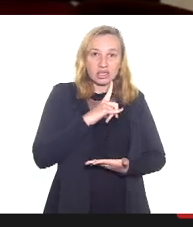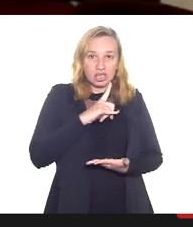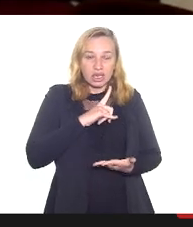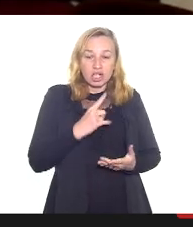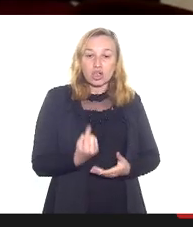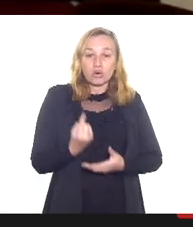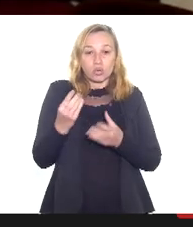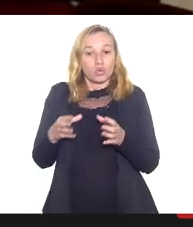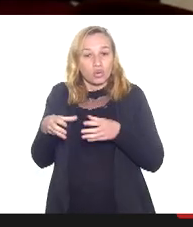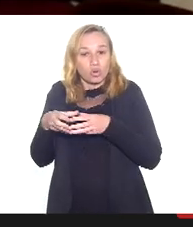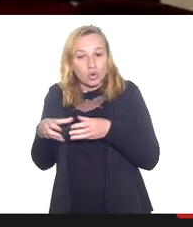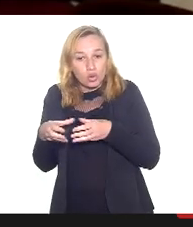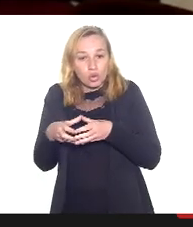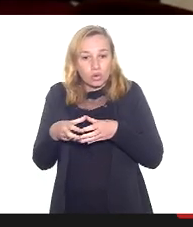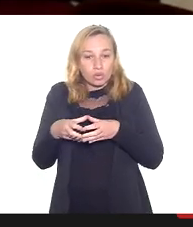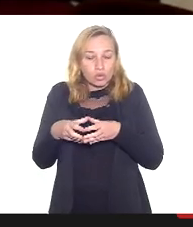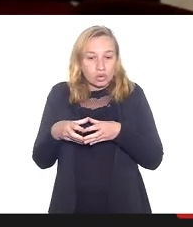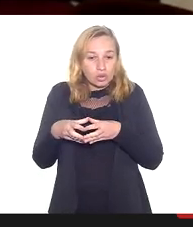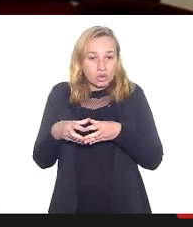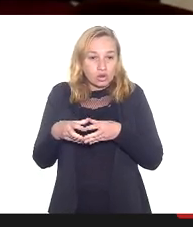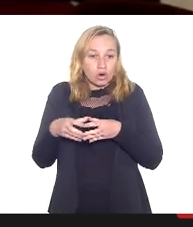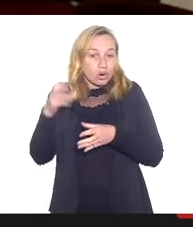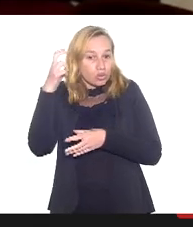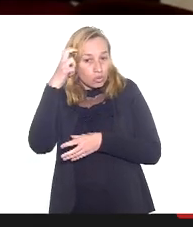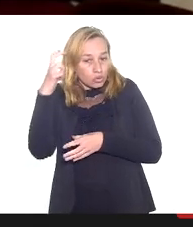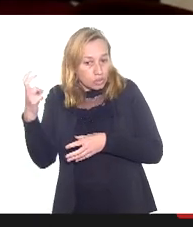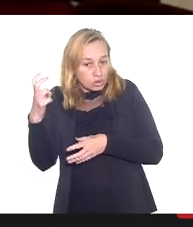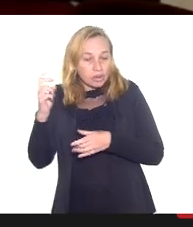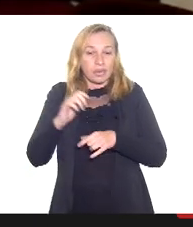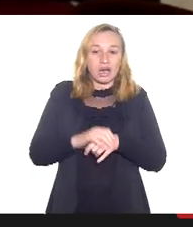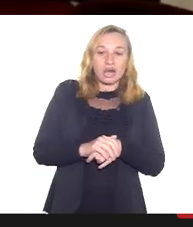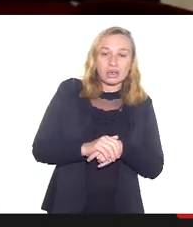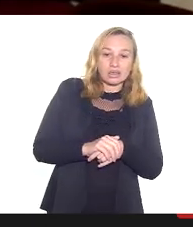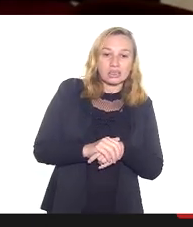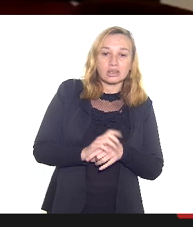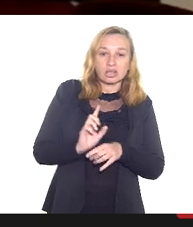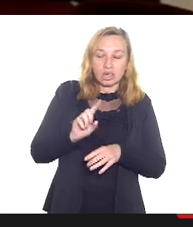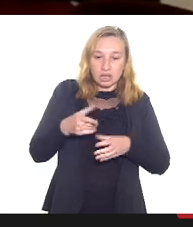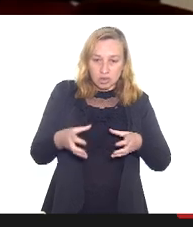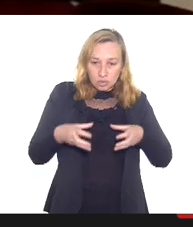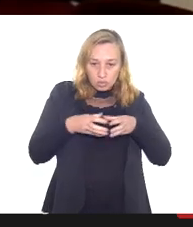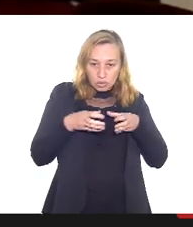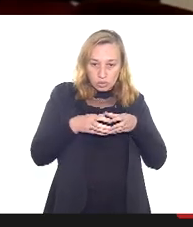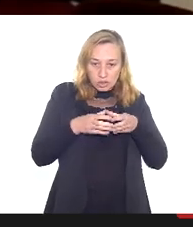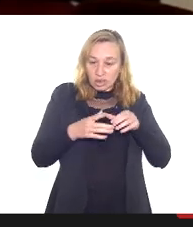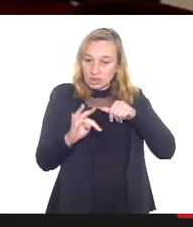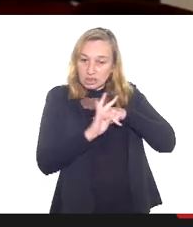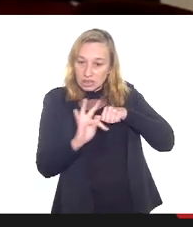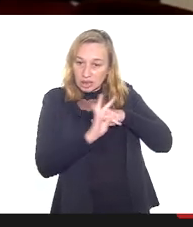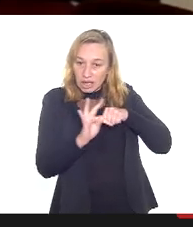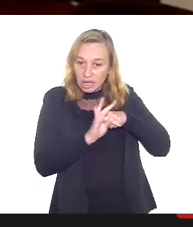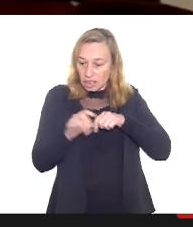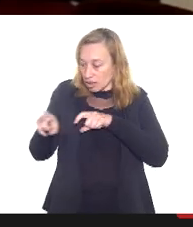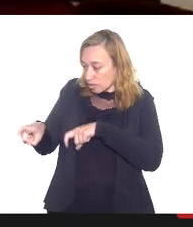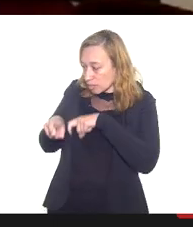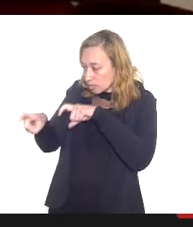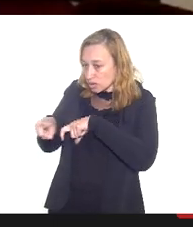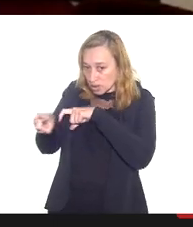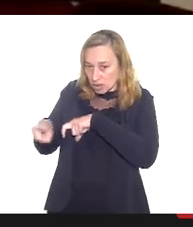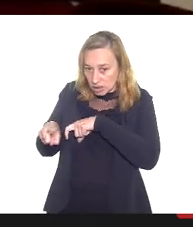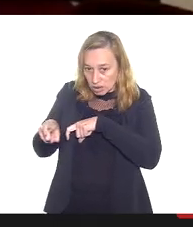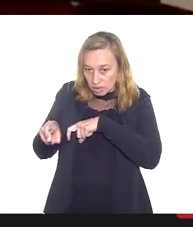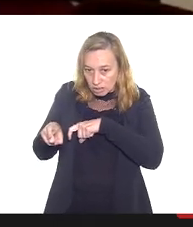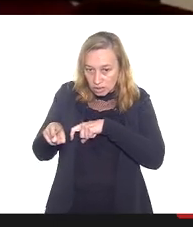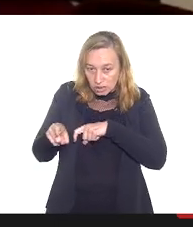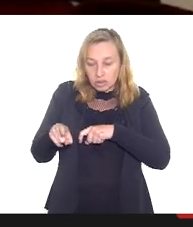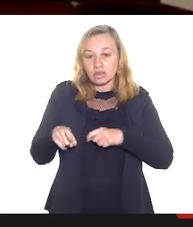grupo de trabalho das unidades interculturais, um grupo de trabalho do técnico agropecuário, que a gente chama escolas agrícolas,